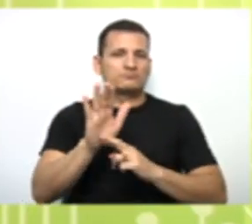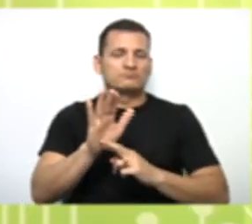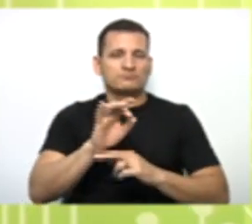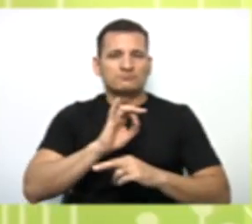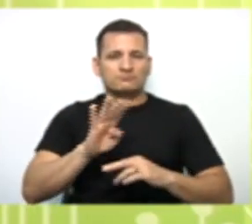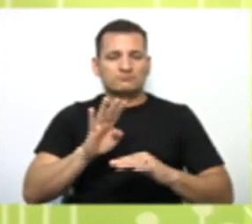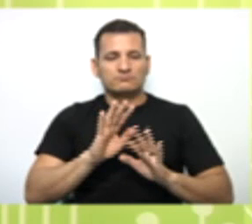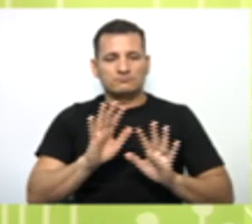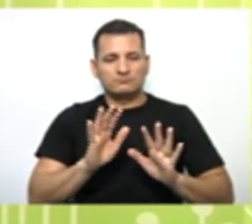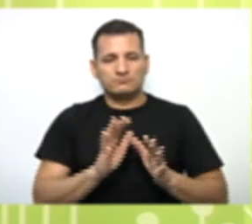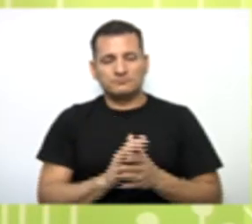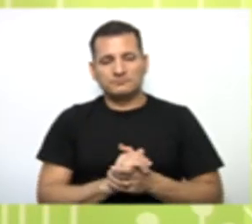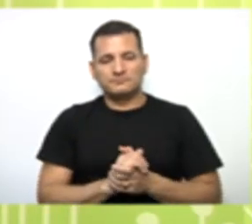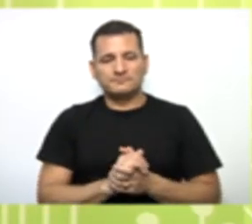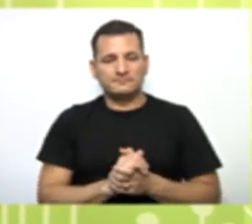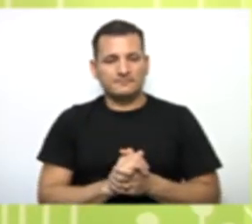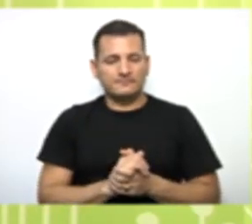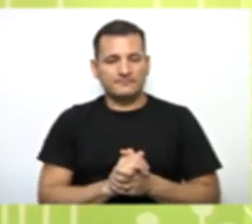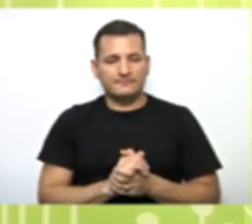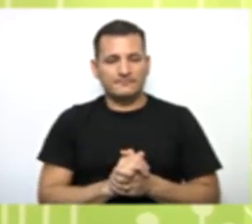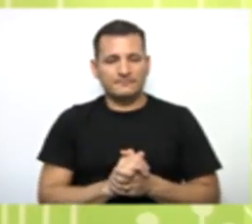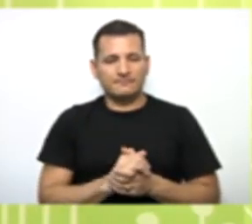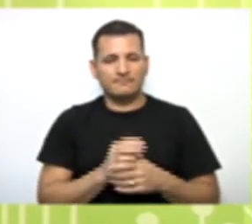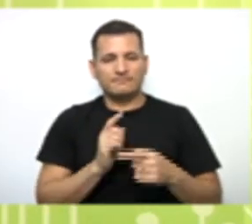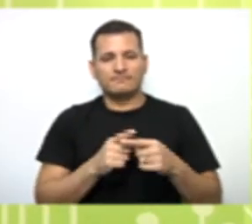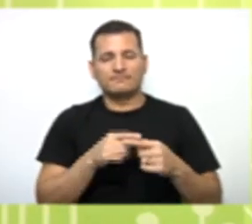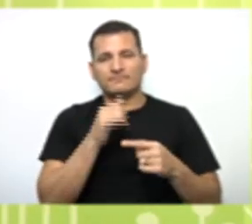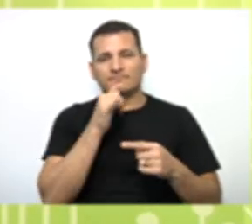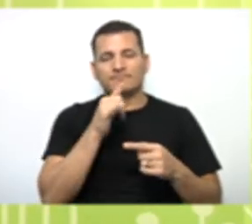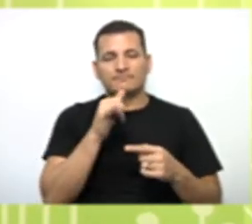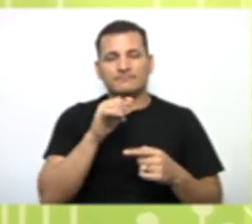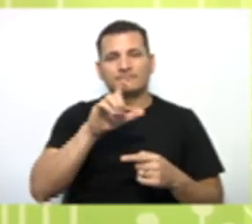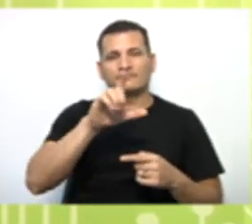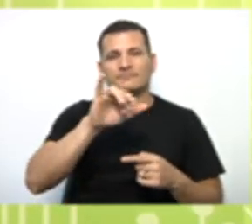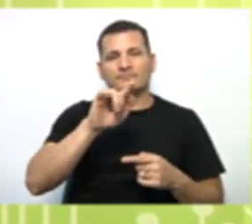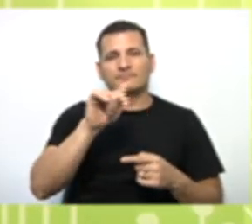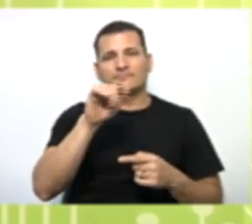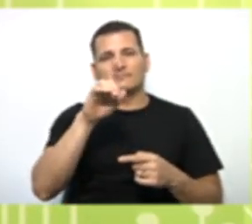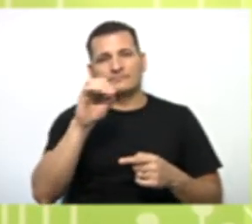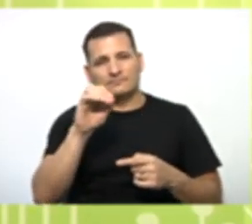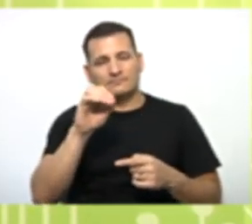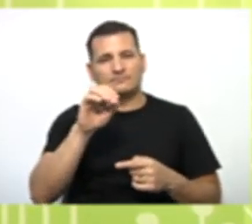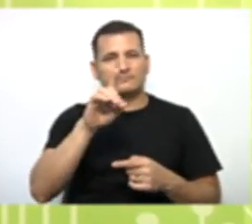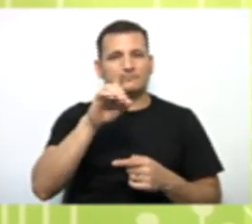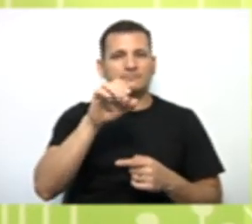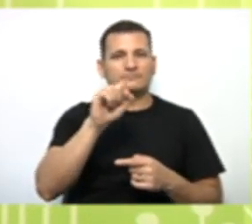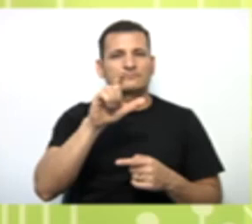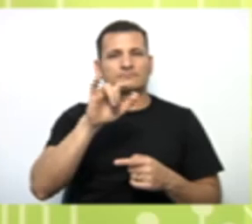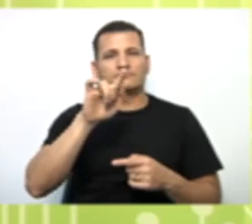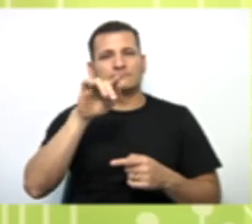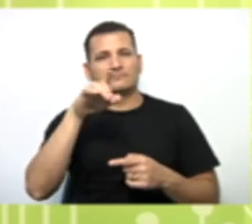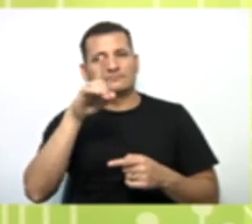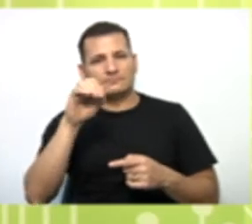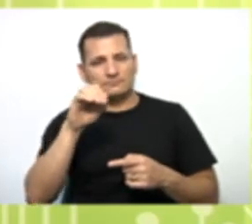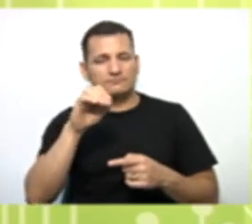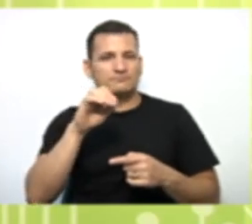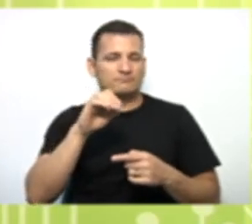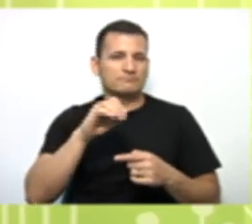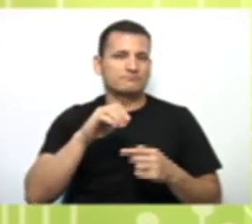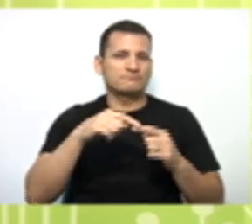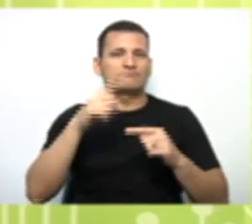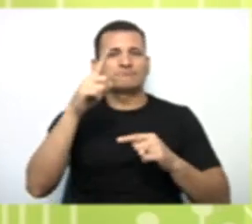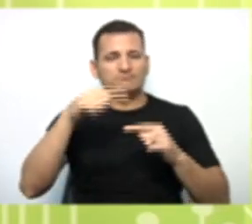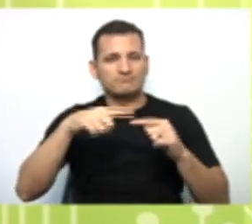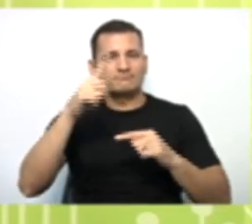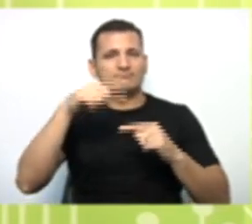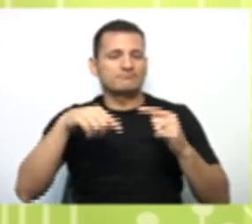É uma convenção que a gente fez. Senão a gente ficar ali falando ligado, ligado, desligado, desligado, ligado, ligado, ligado, desligado, desligado. Nossa, né, velho?